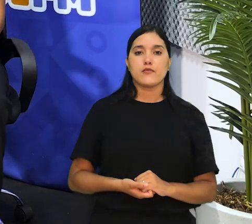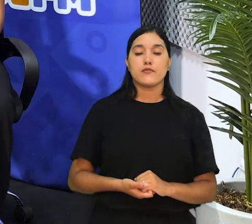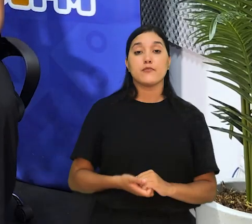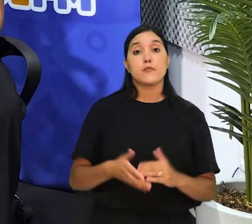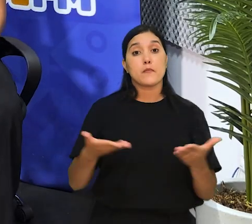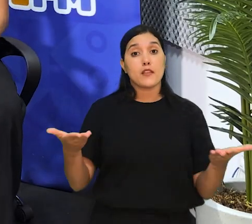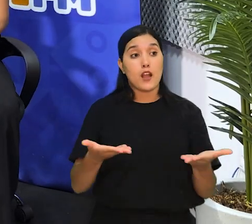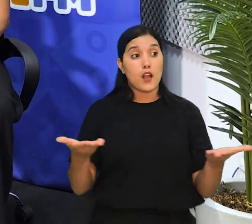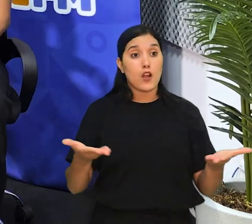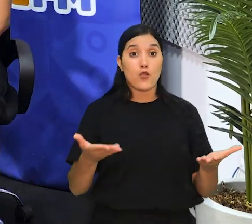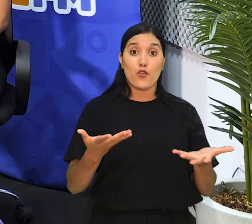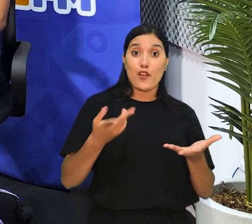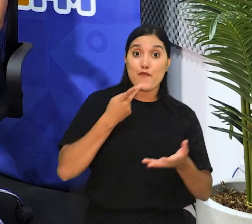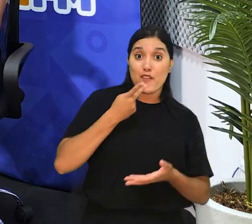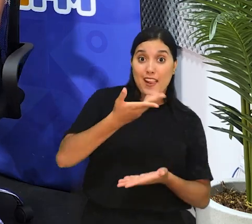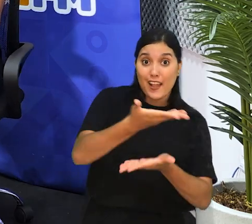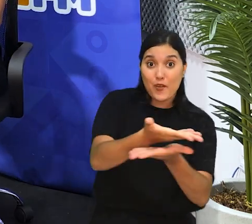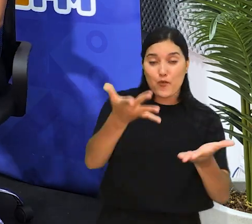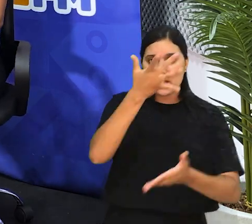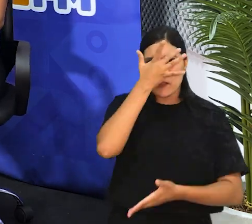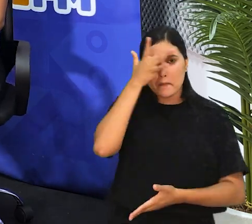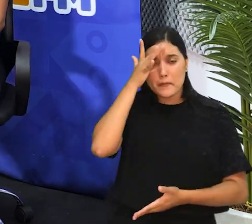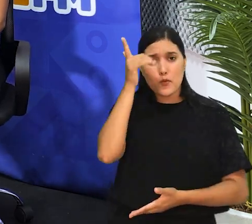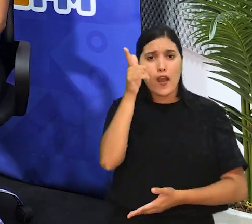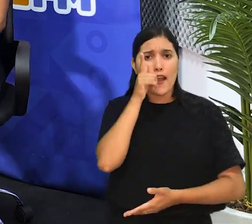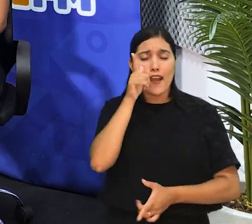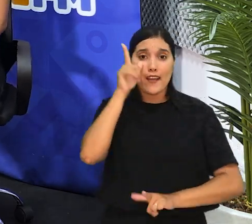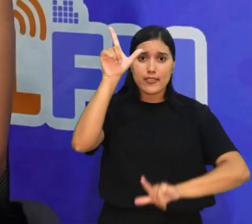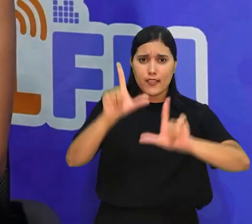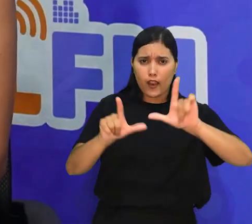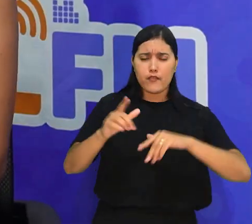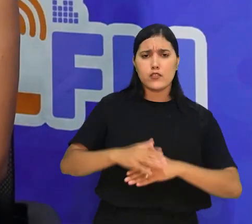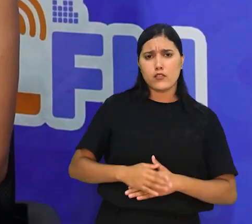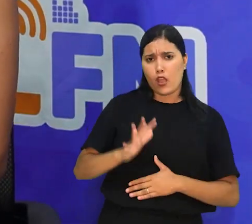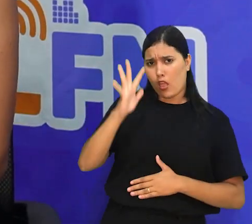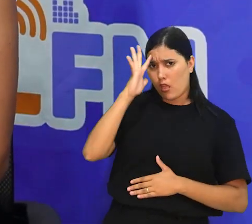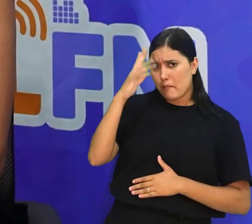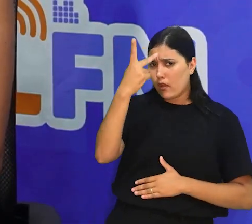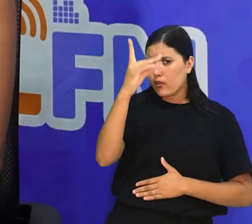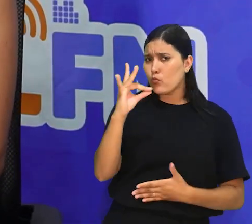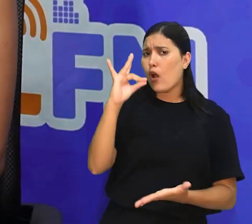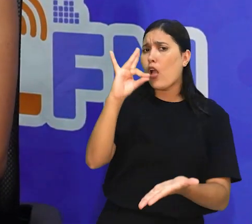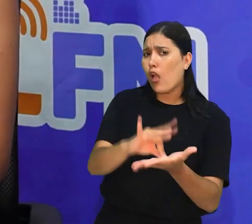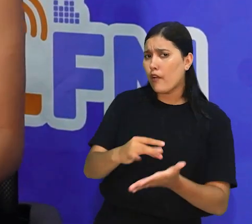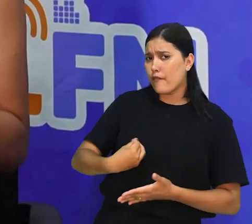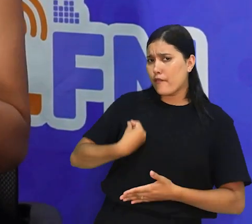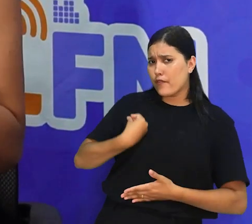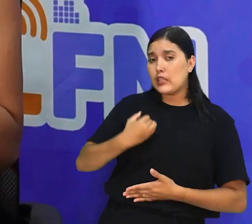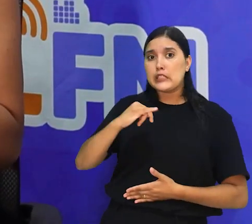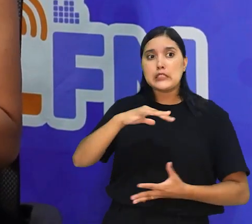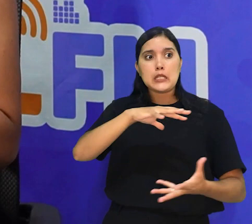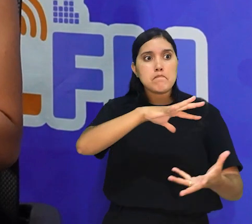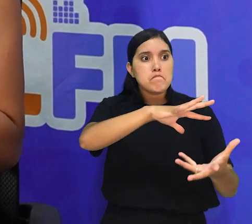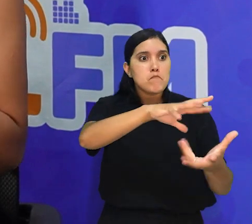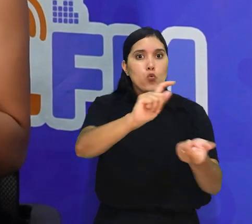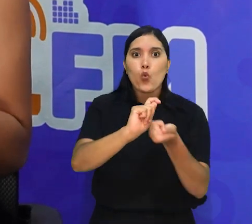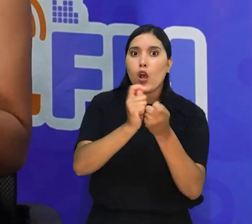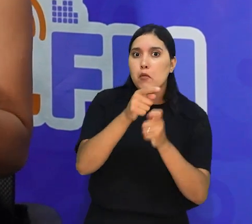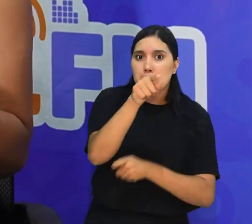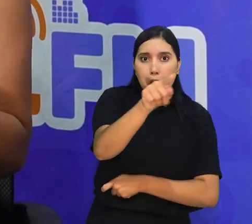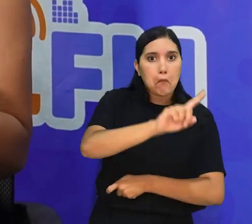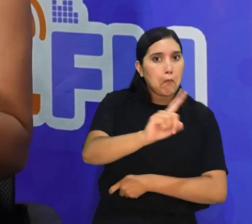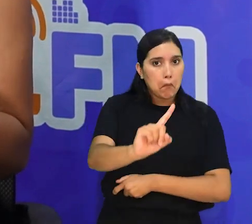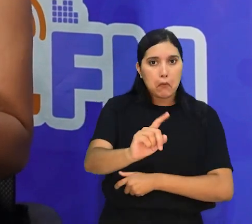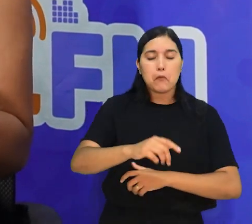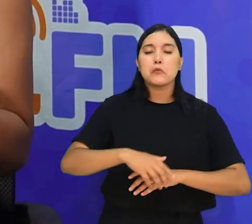Agora eu quero falar com você, telespectador. Como seria para você a sua realidade se o mundo não fosse adaptado